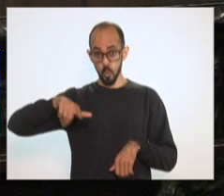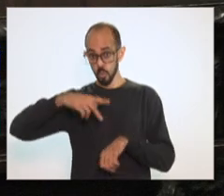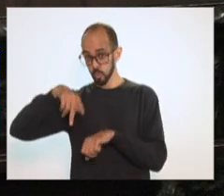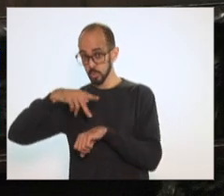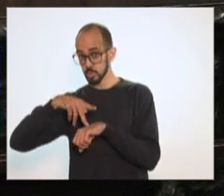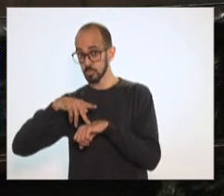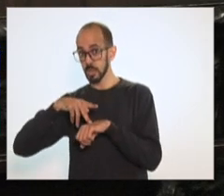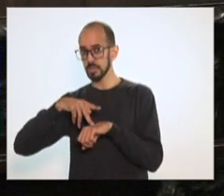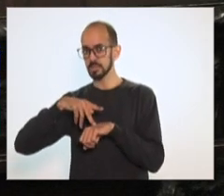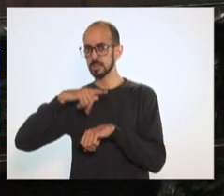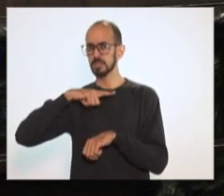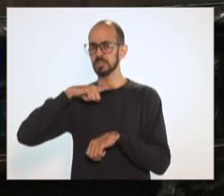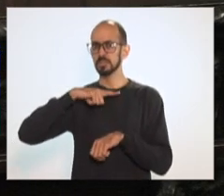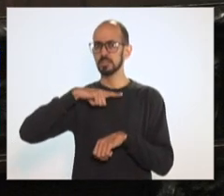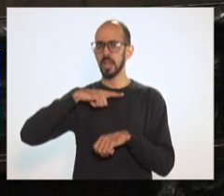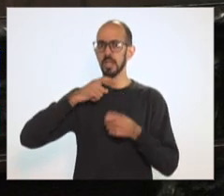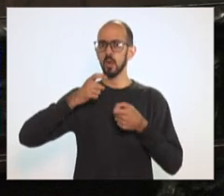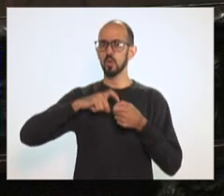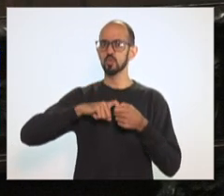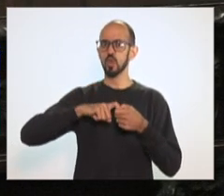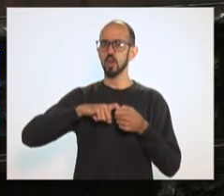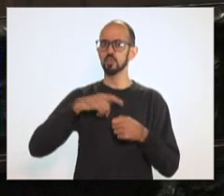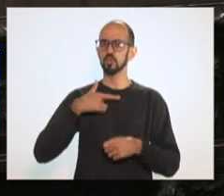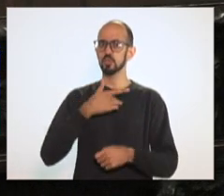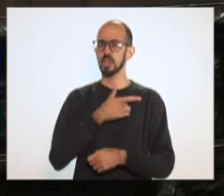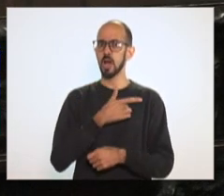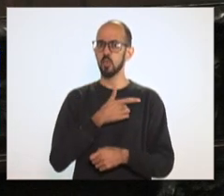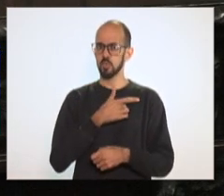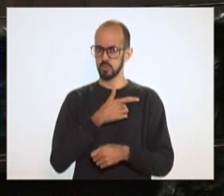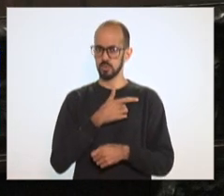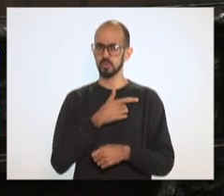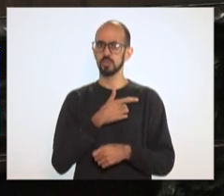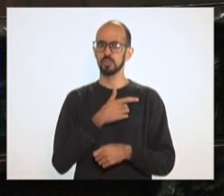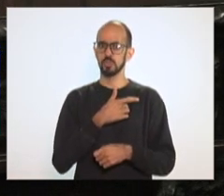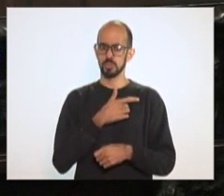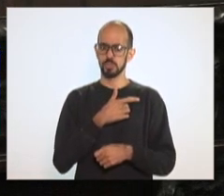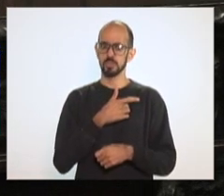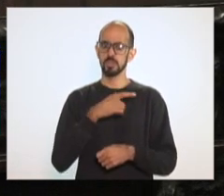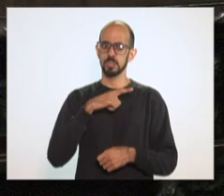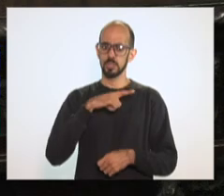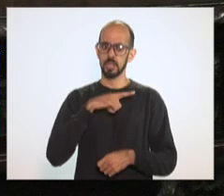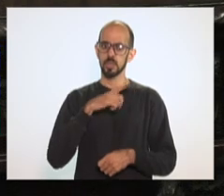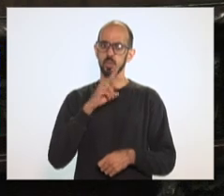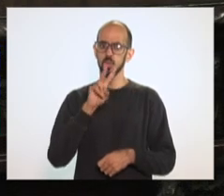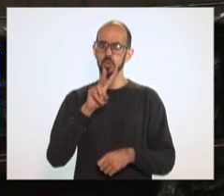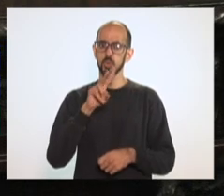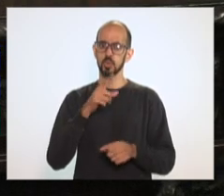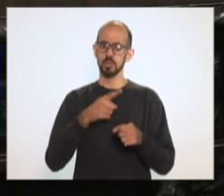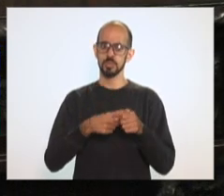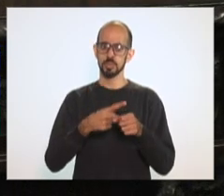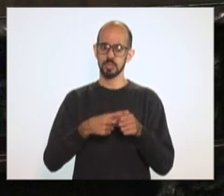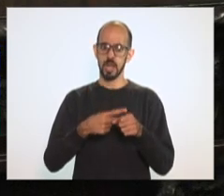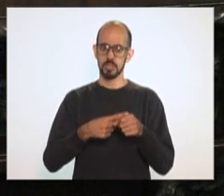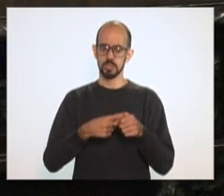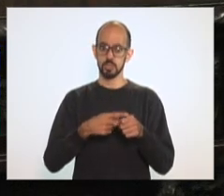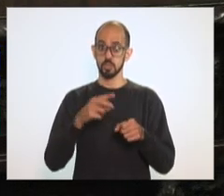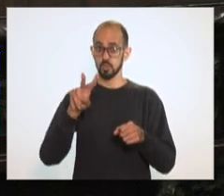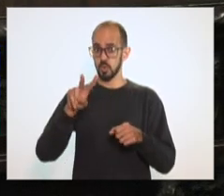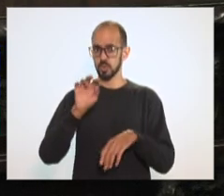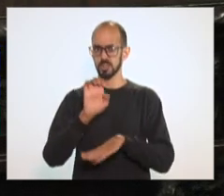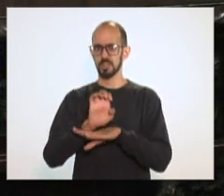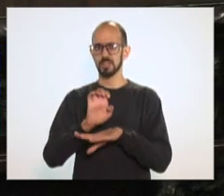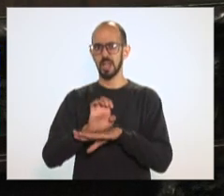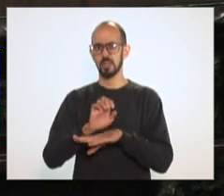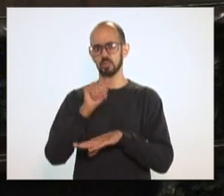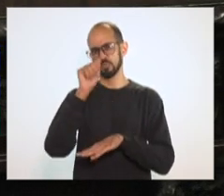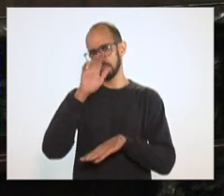Existe um consórcio de saúde que tem duas cidades de dois Estados brasileiros e de